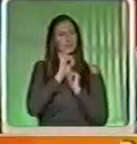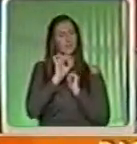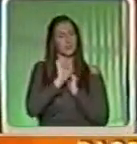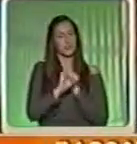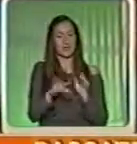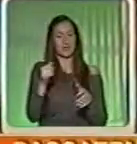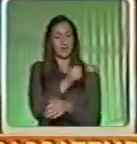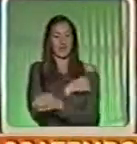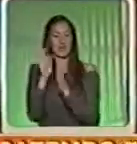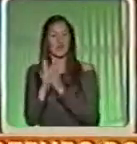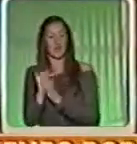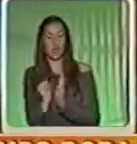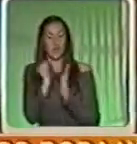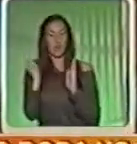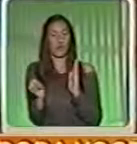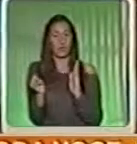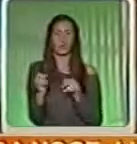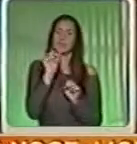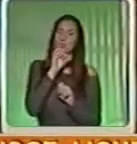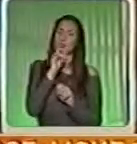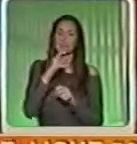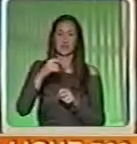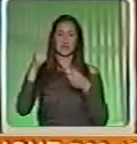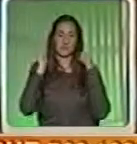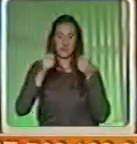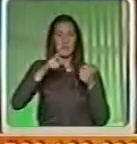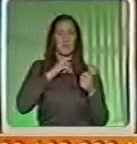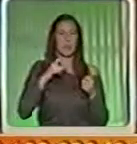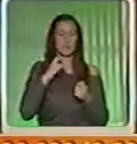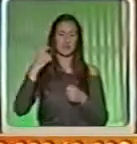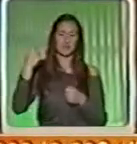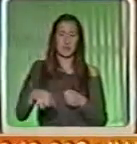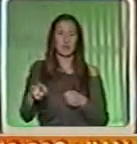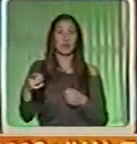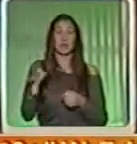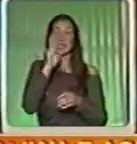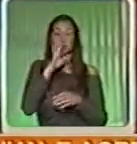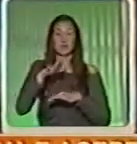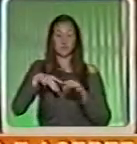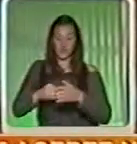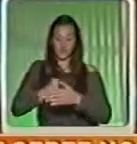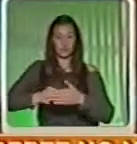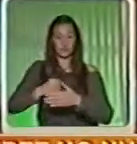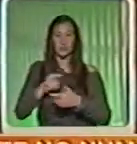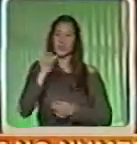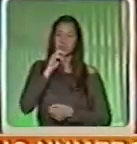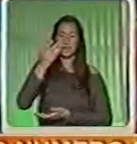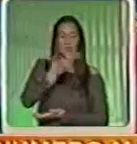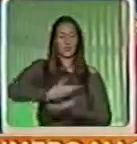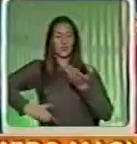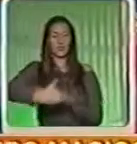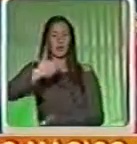certeza que teria lá pelo menos frades, padres, e se não faziam, pelo menos teria havido intercâmbio. Daí